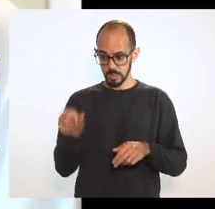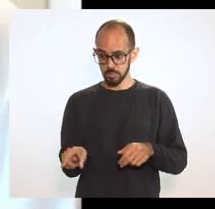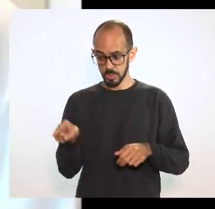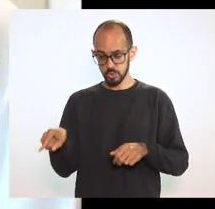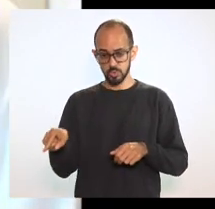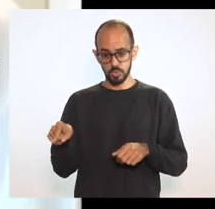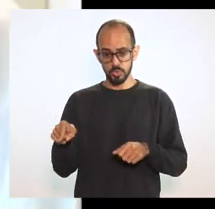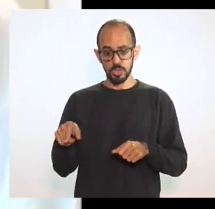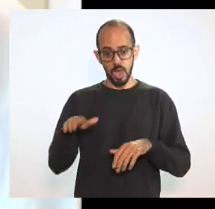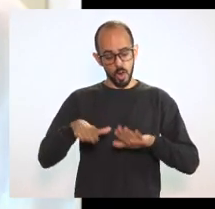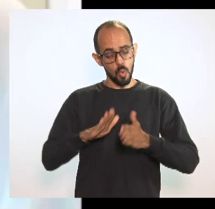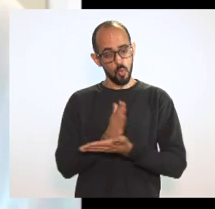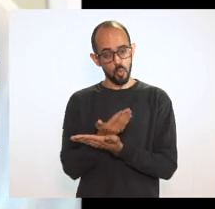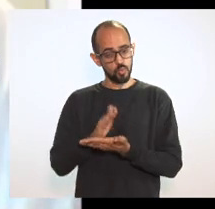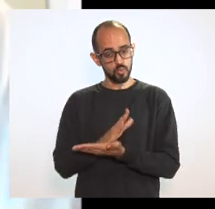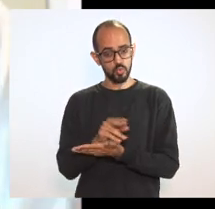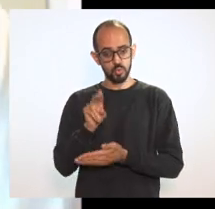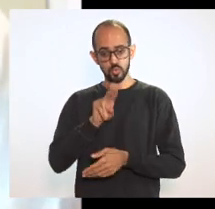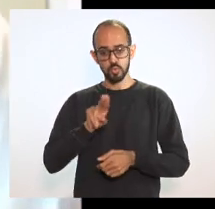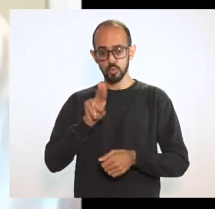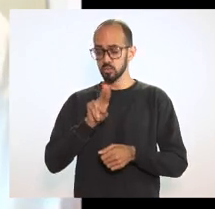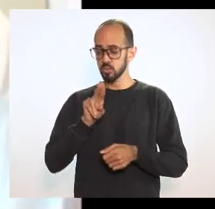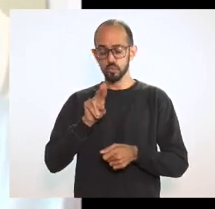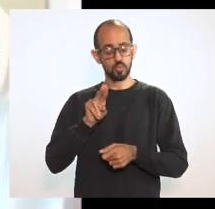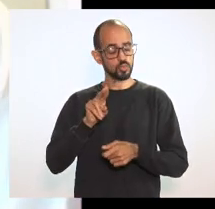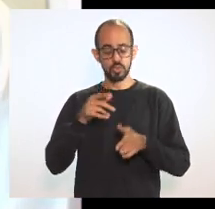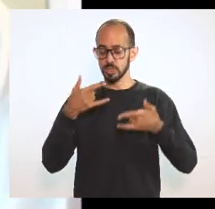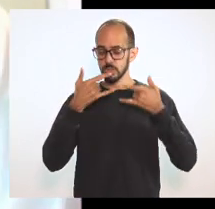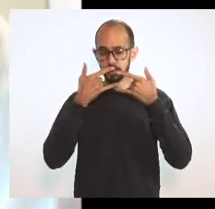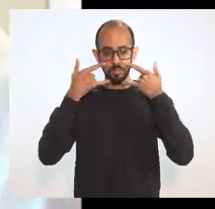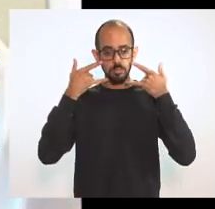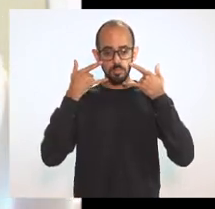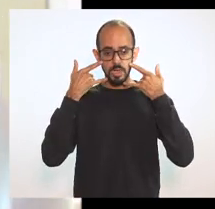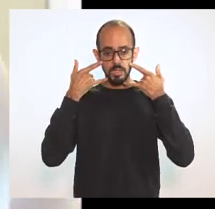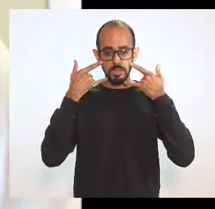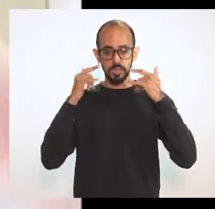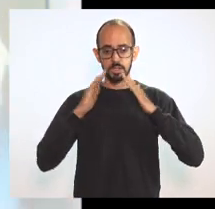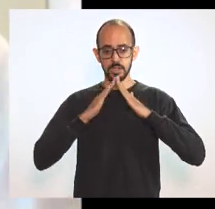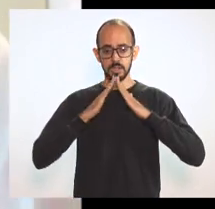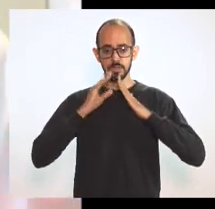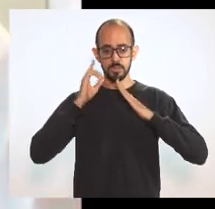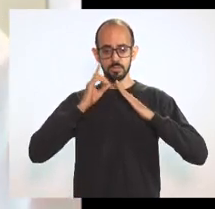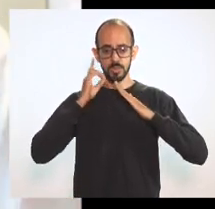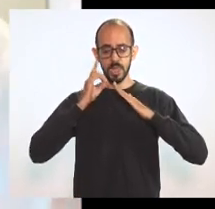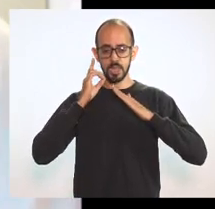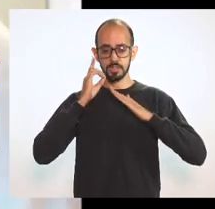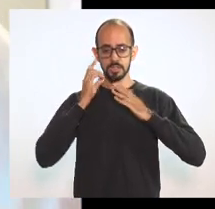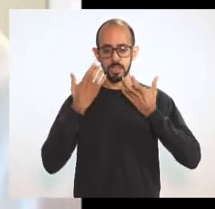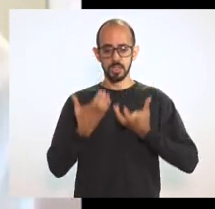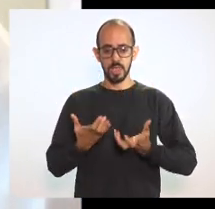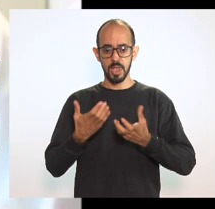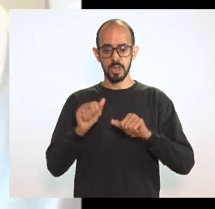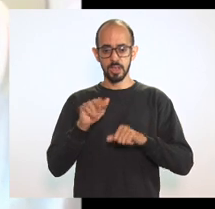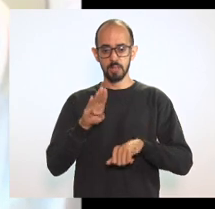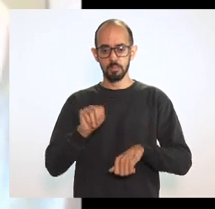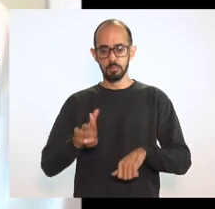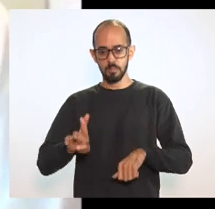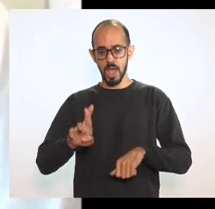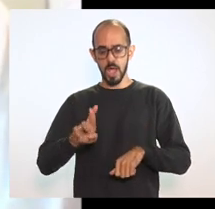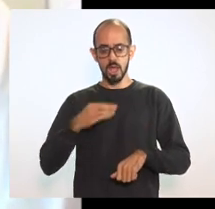máscara, estimulam a aglomeração, defendem que bares fiquem abertos até tarde, provocando